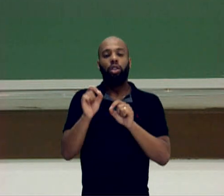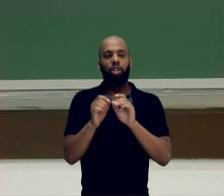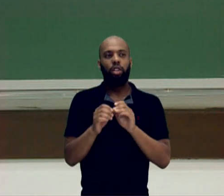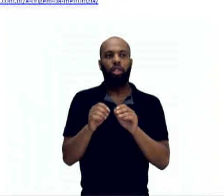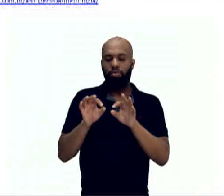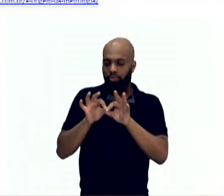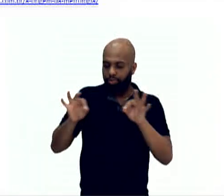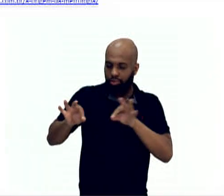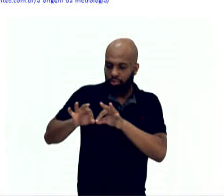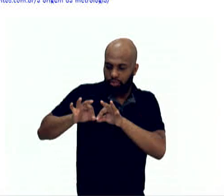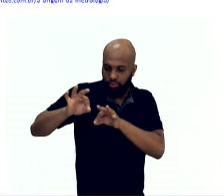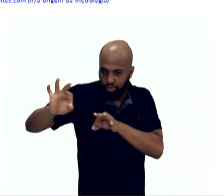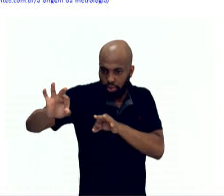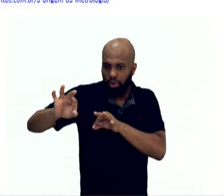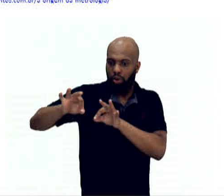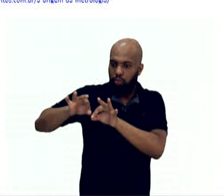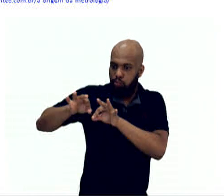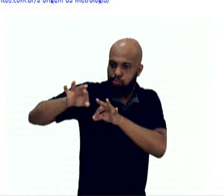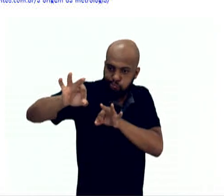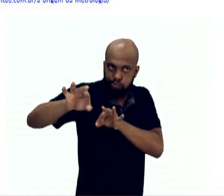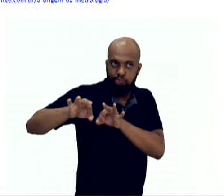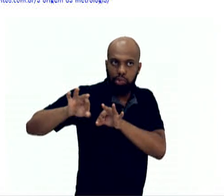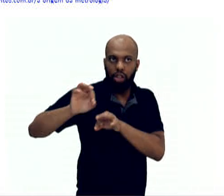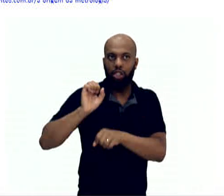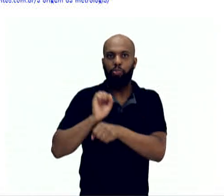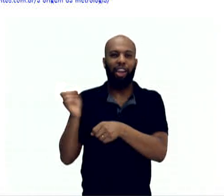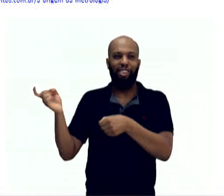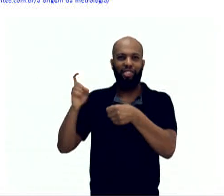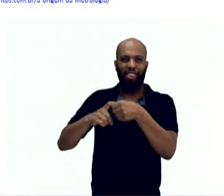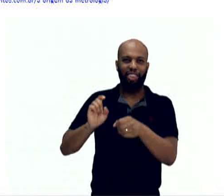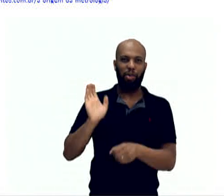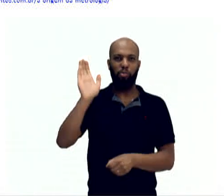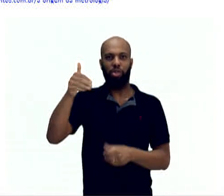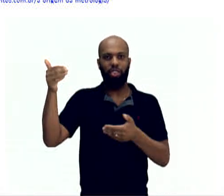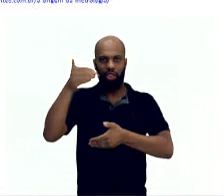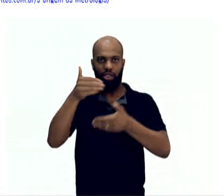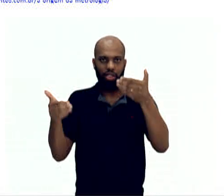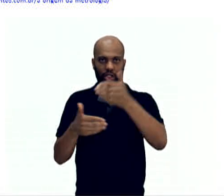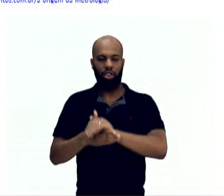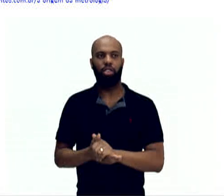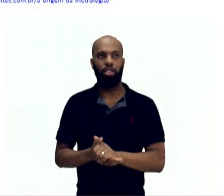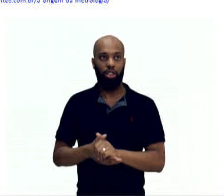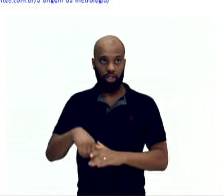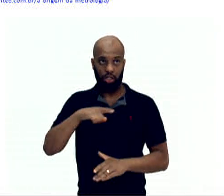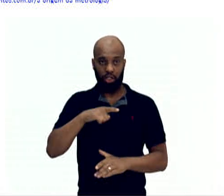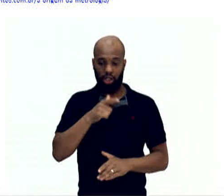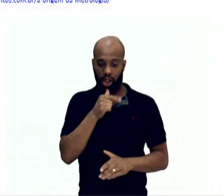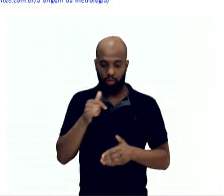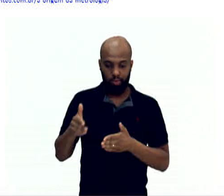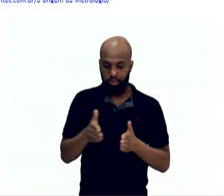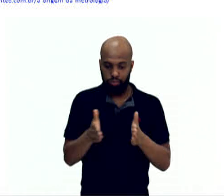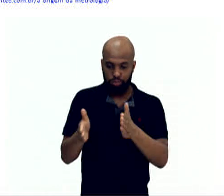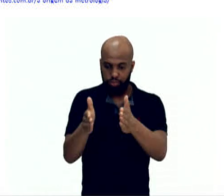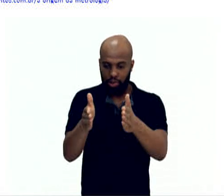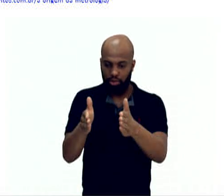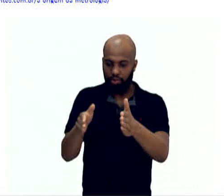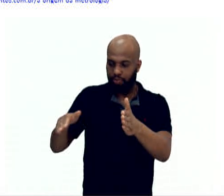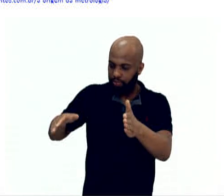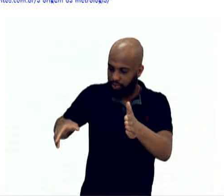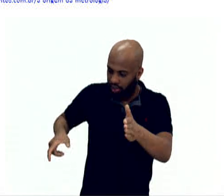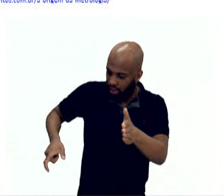papel muito importante nessa questão da padronização. Aonde vocês já ouviram falar sobre